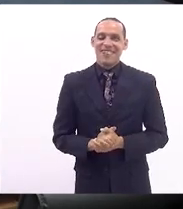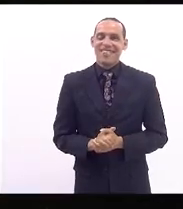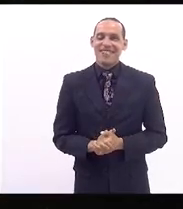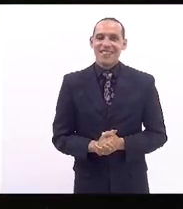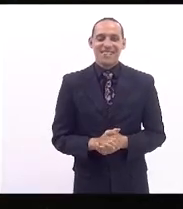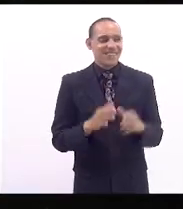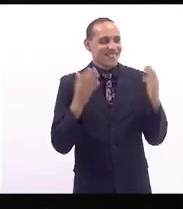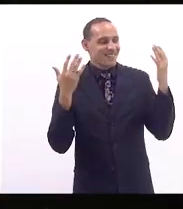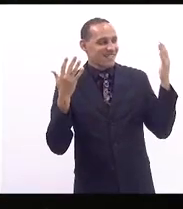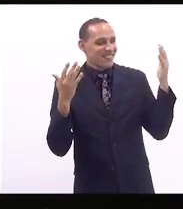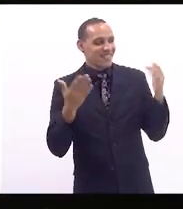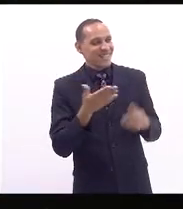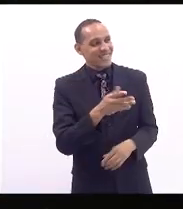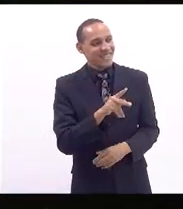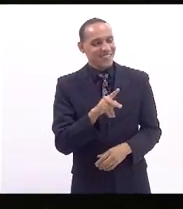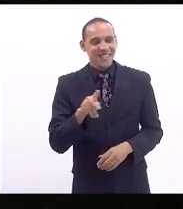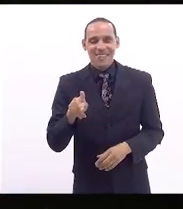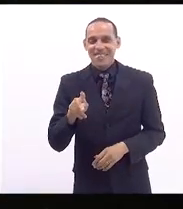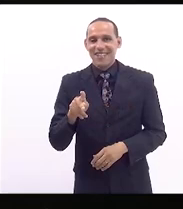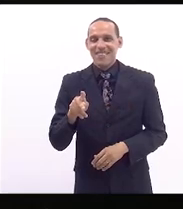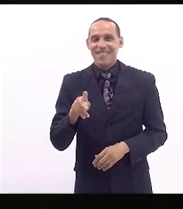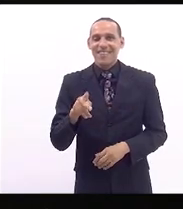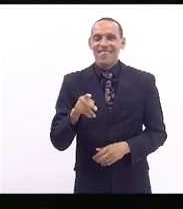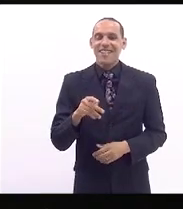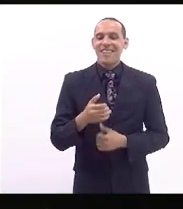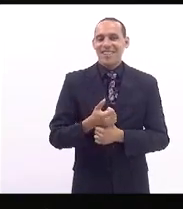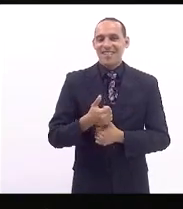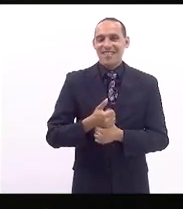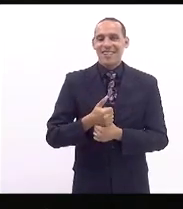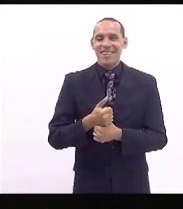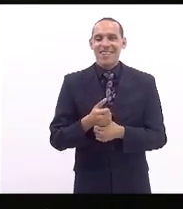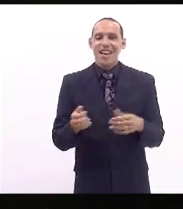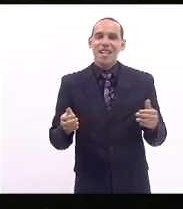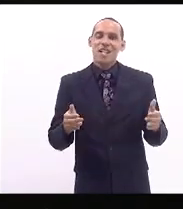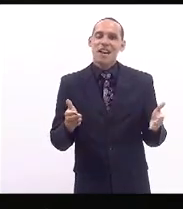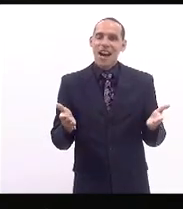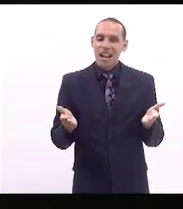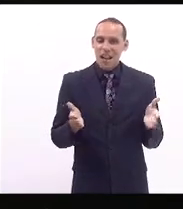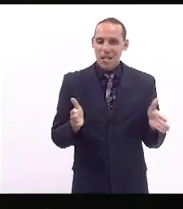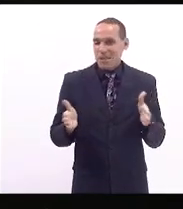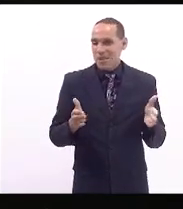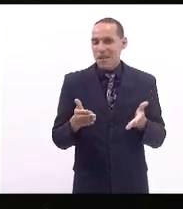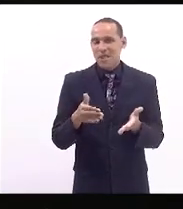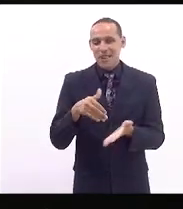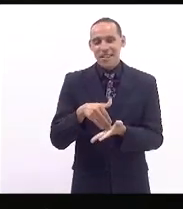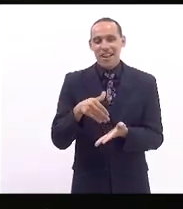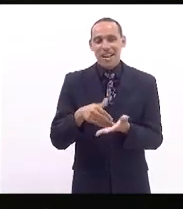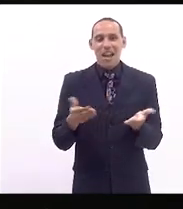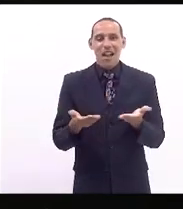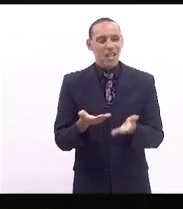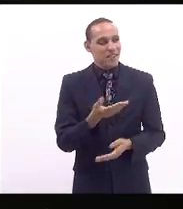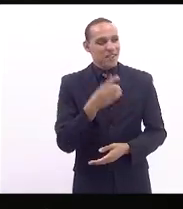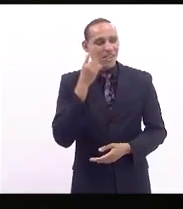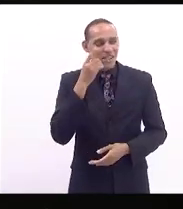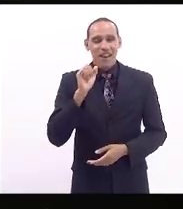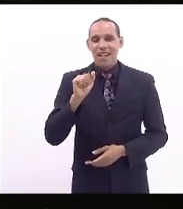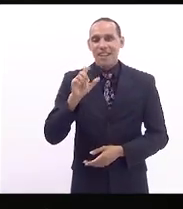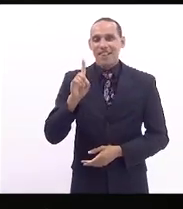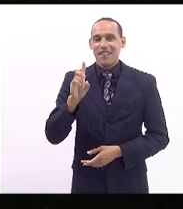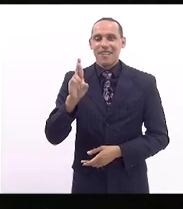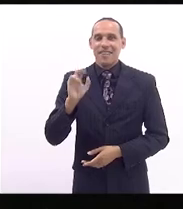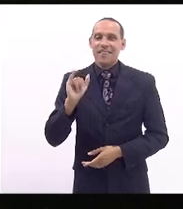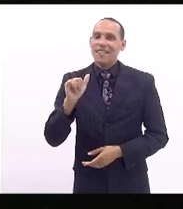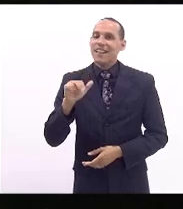Parabéns pela presidência interina desse expediente final Deputado Adriana Baltazar